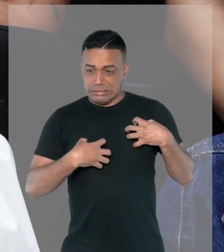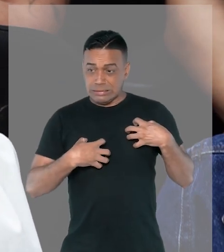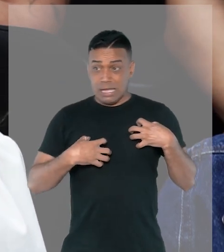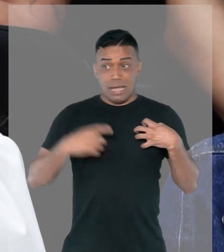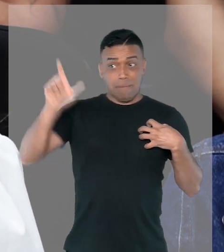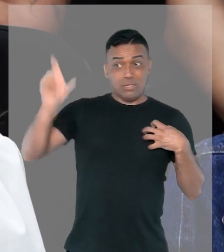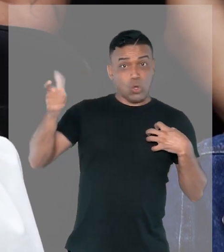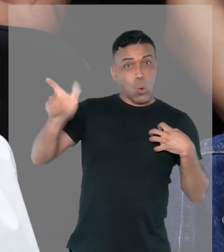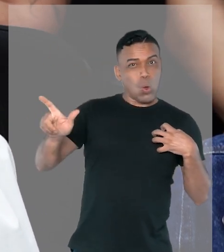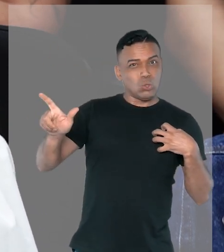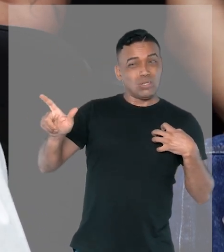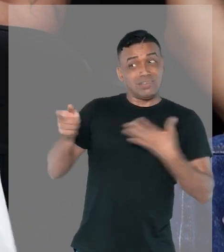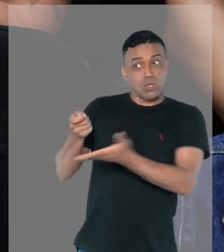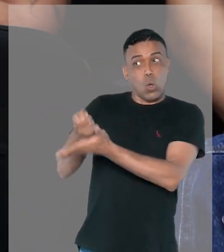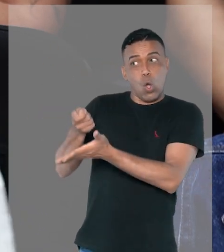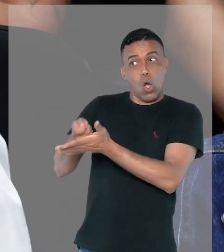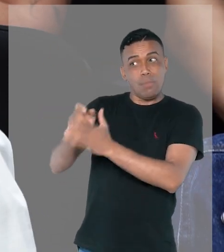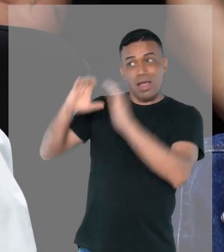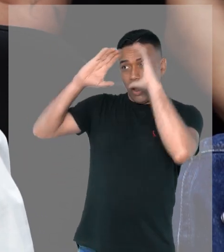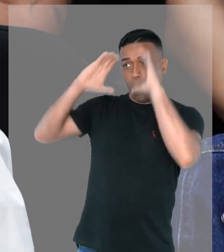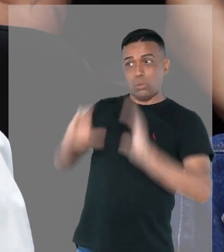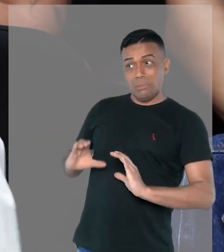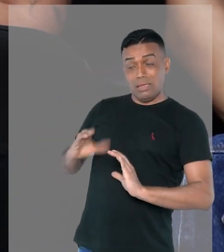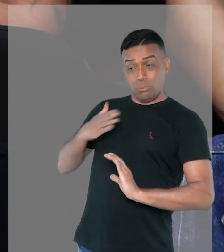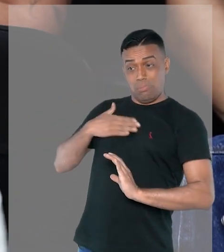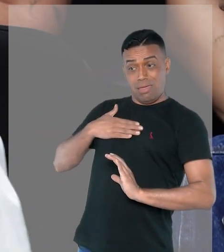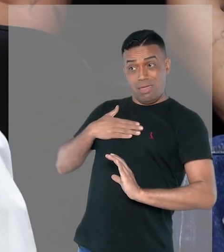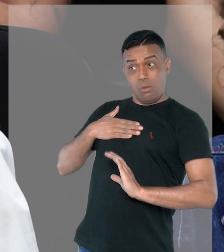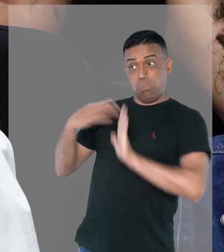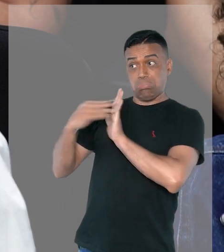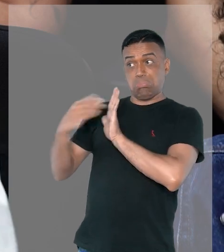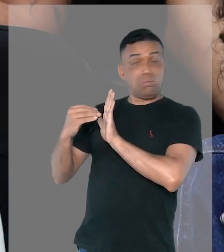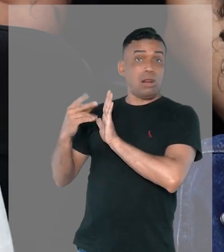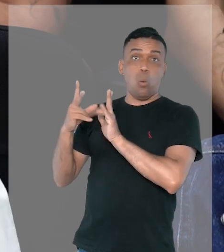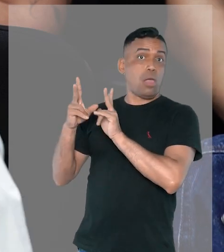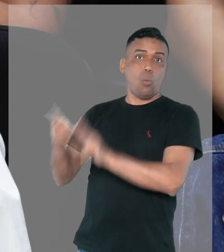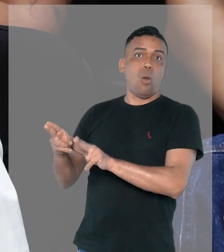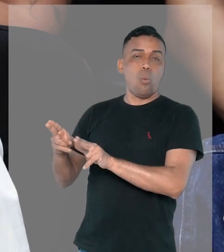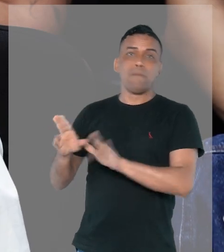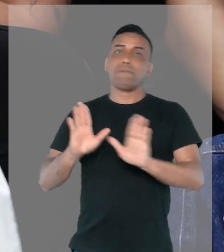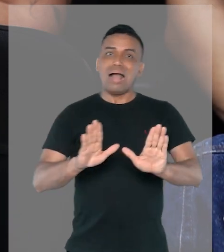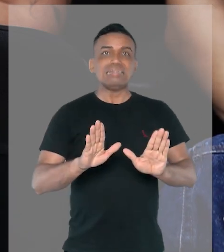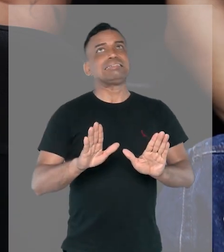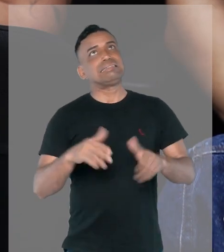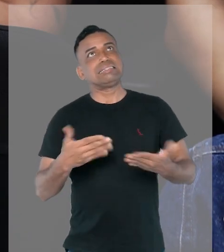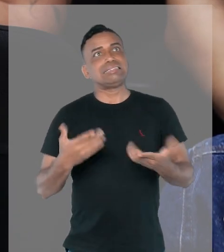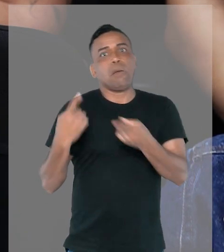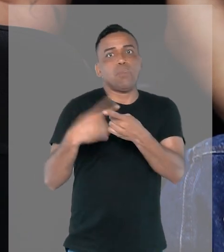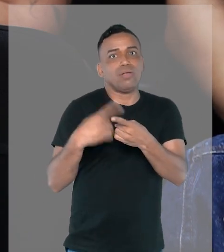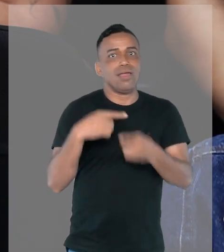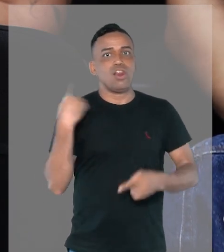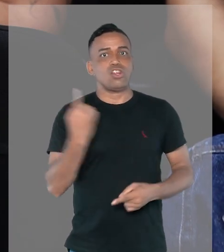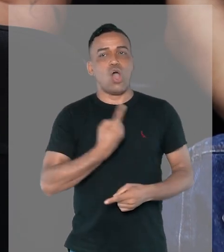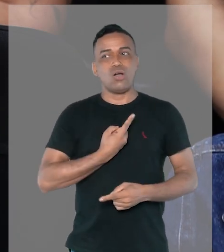outro, porque muitas vezes a gente cobra um comportamento que a gente teria e que ele não tem, e mesmo assim, por que a